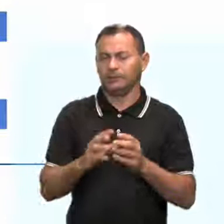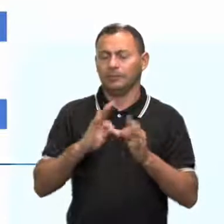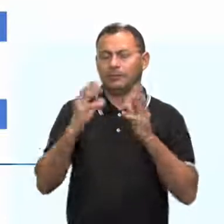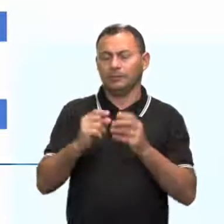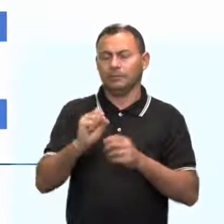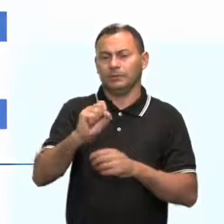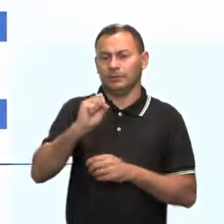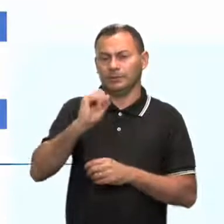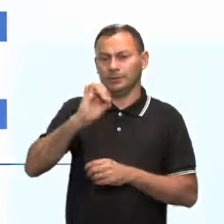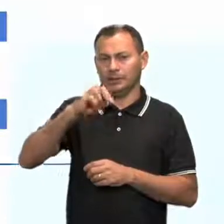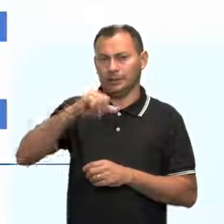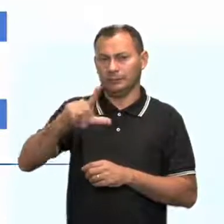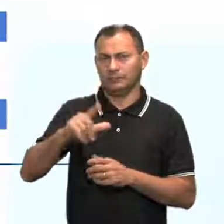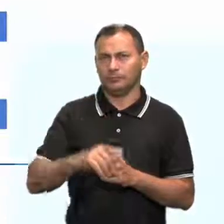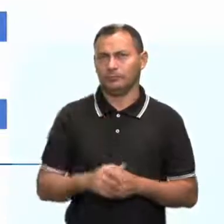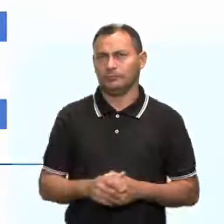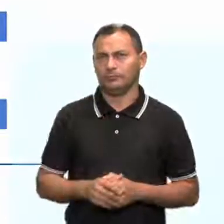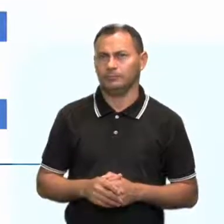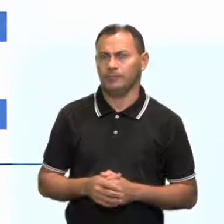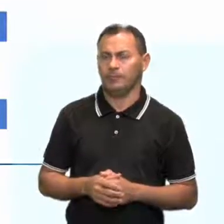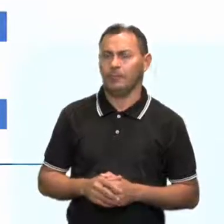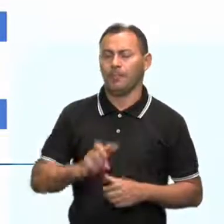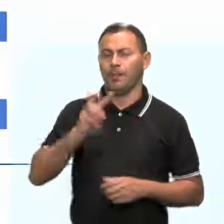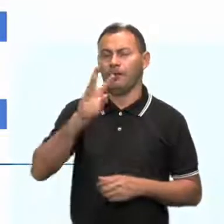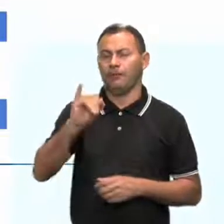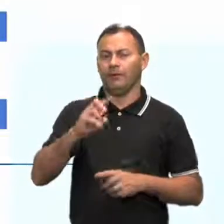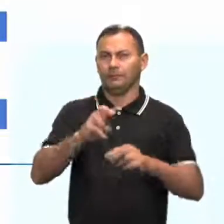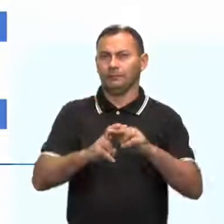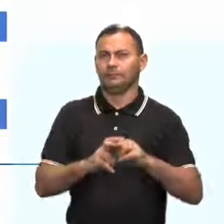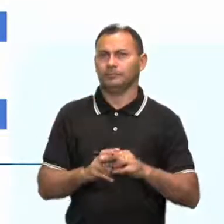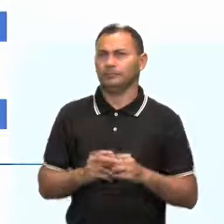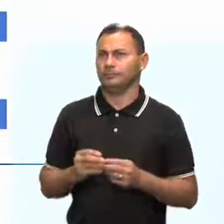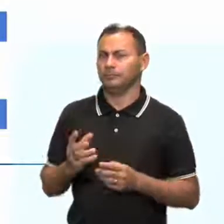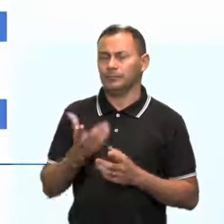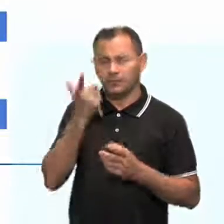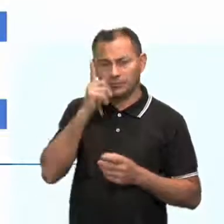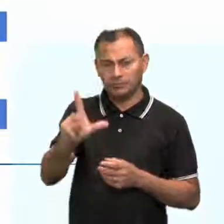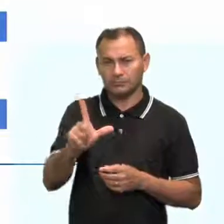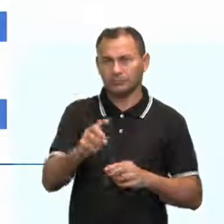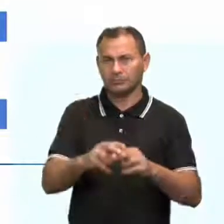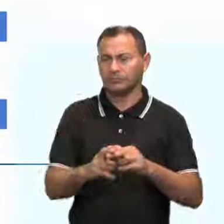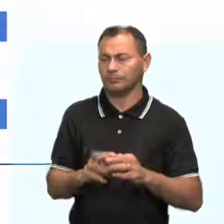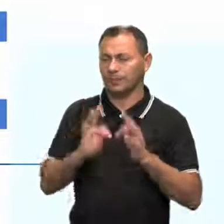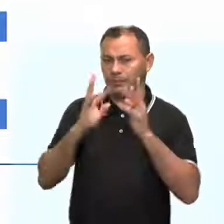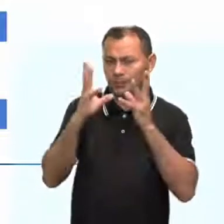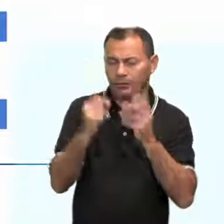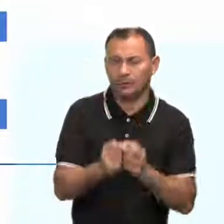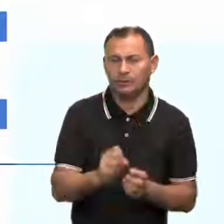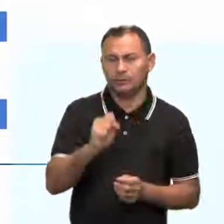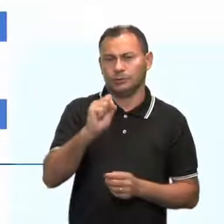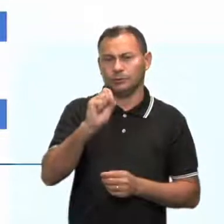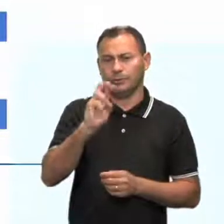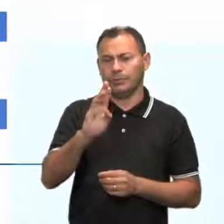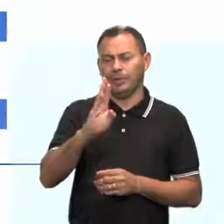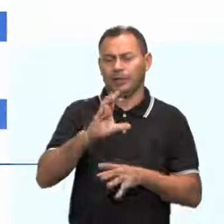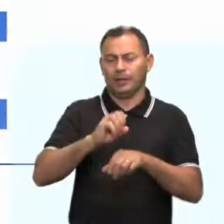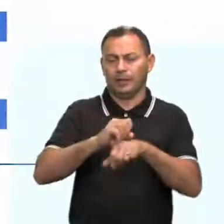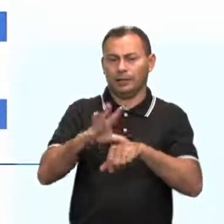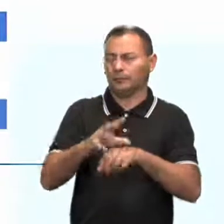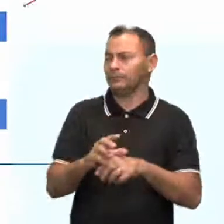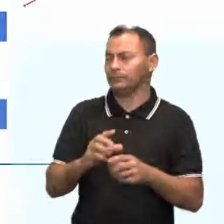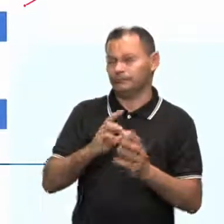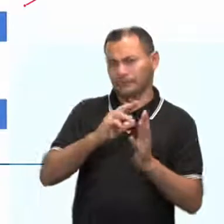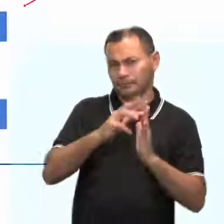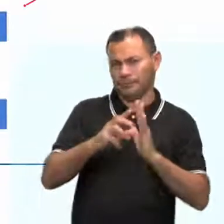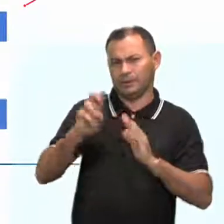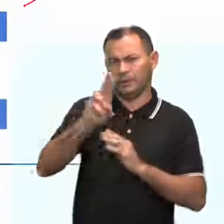todos os sinais e vai, então, obter todos os subcanais. E aqui pode ser